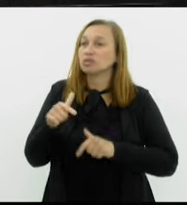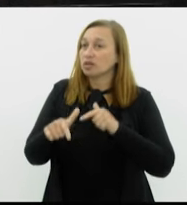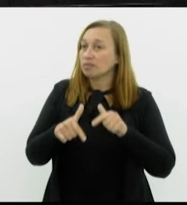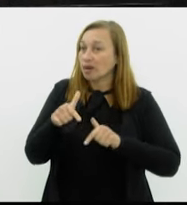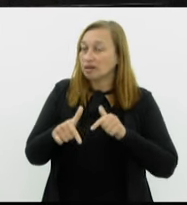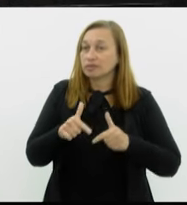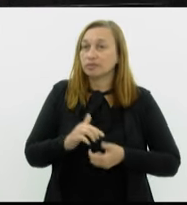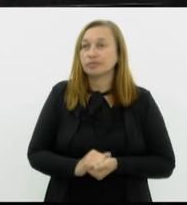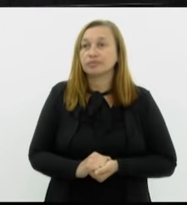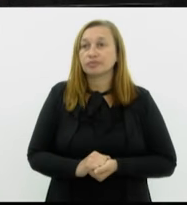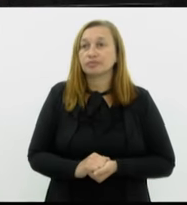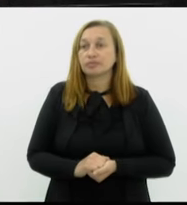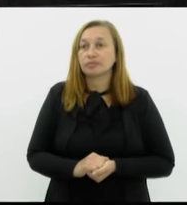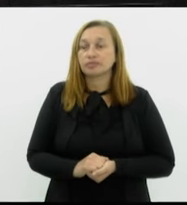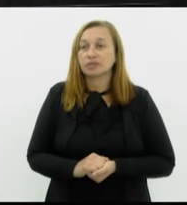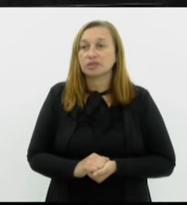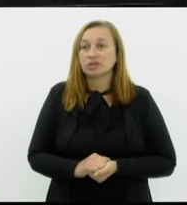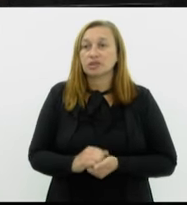a